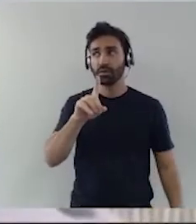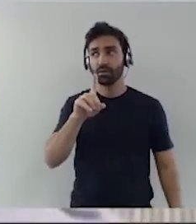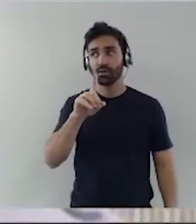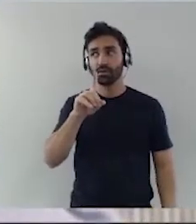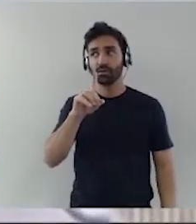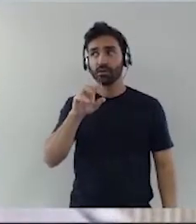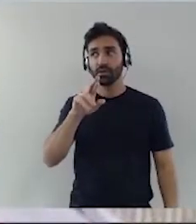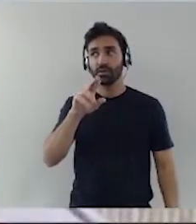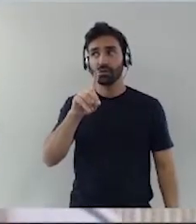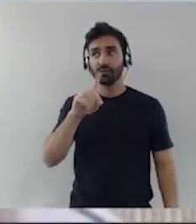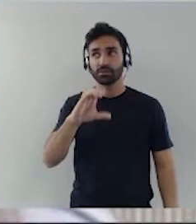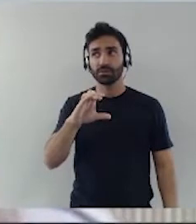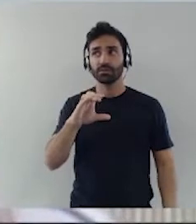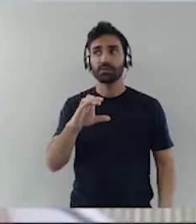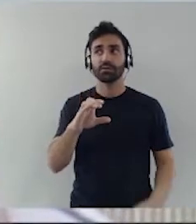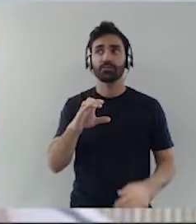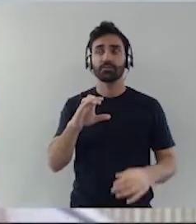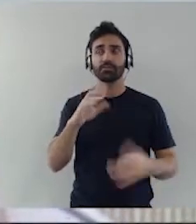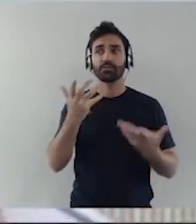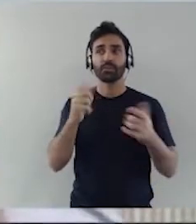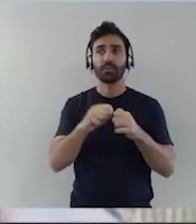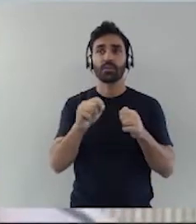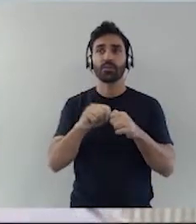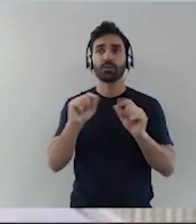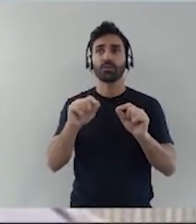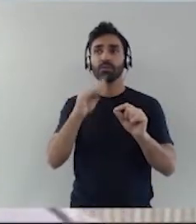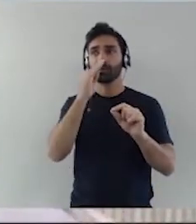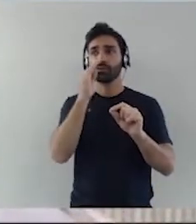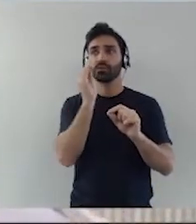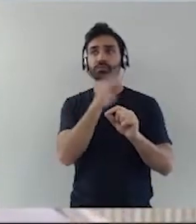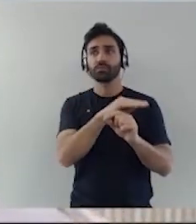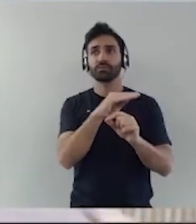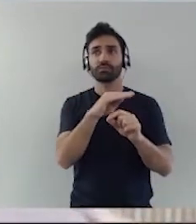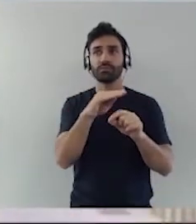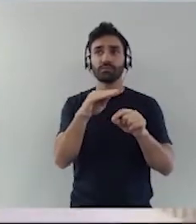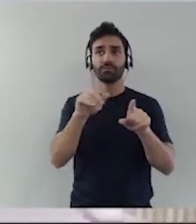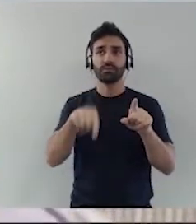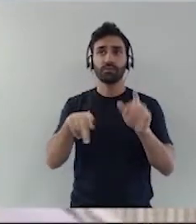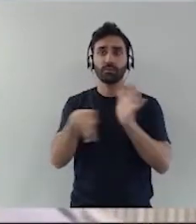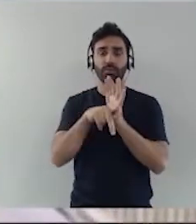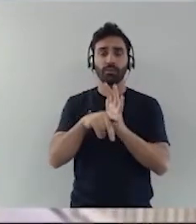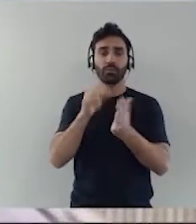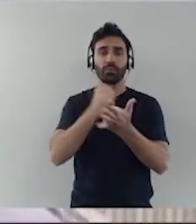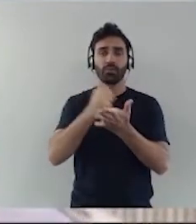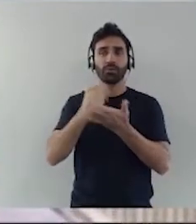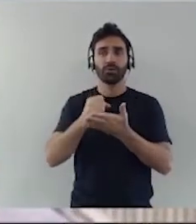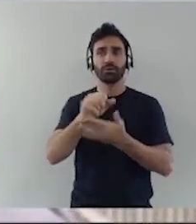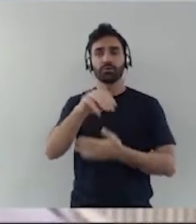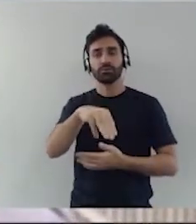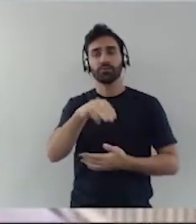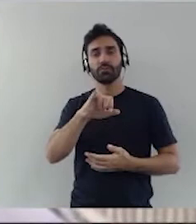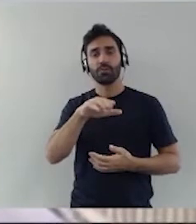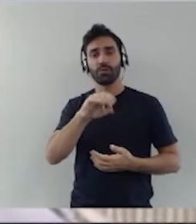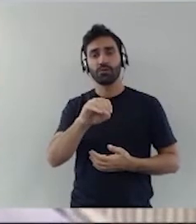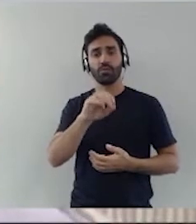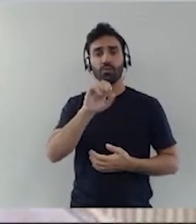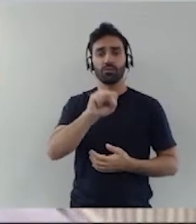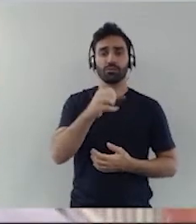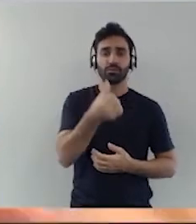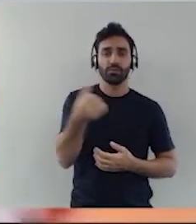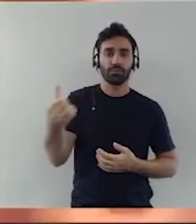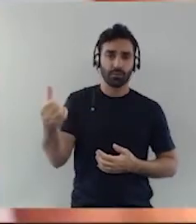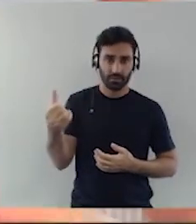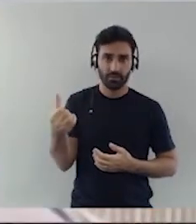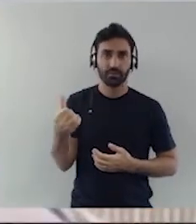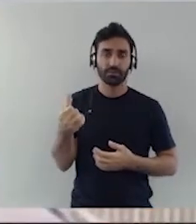para trás a patologia dos aditivos, que é uma recorrência típica dos contratos de meio, né, da 8666.